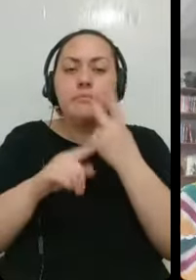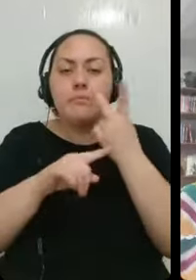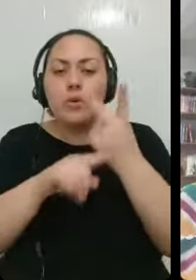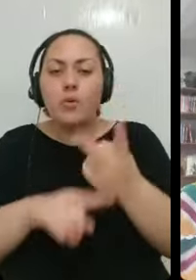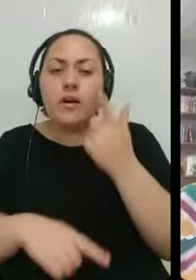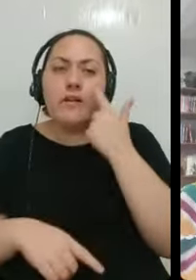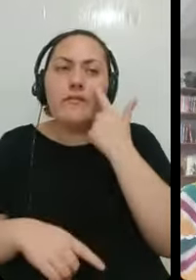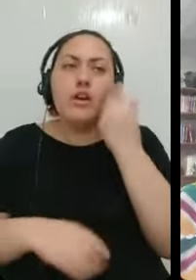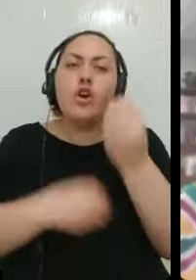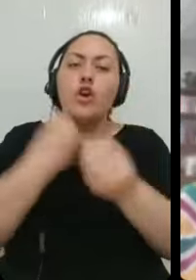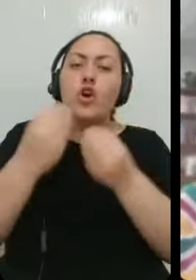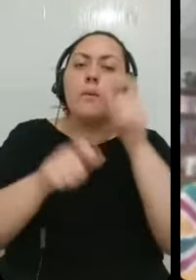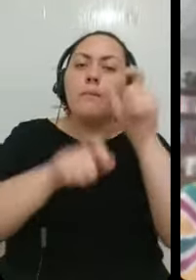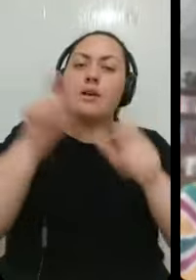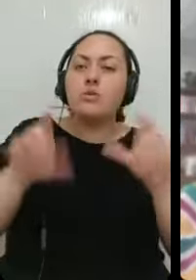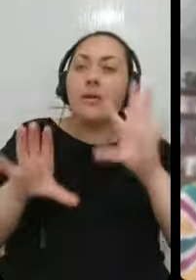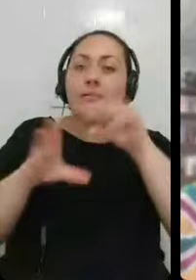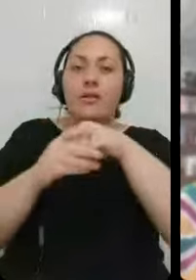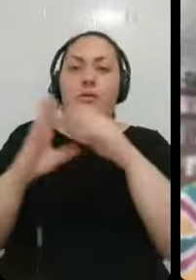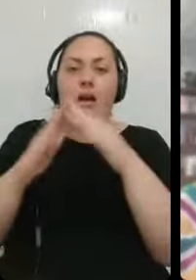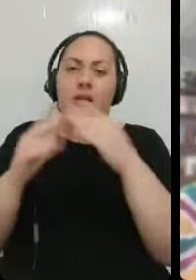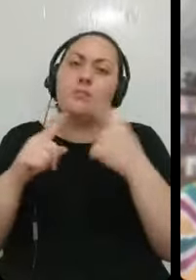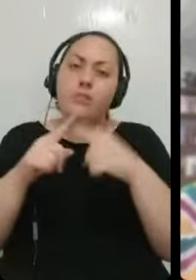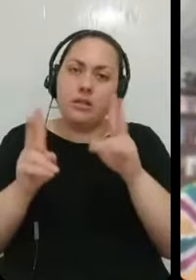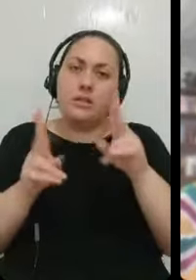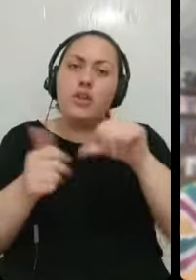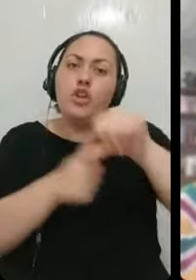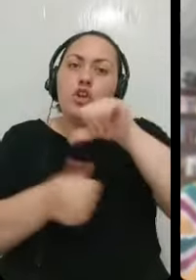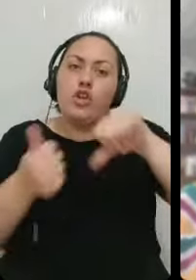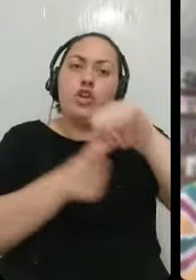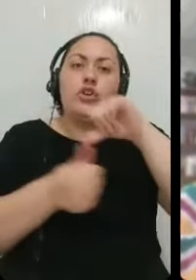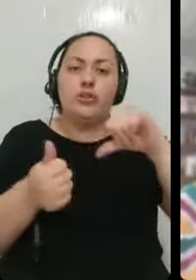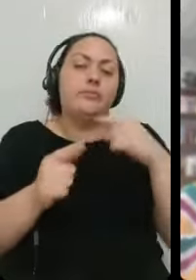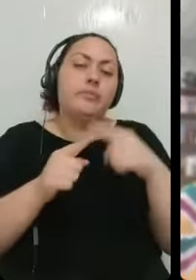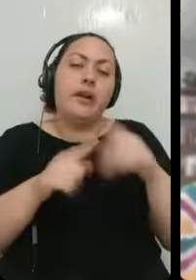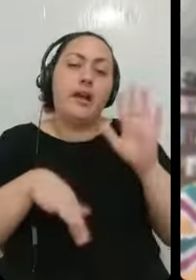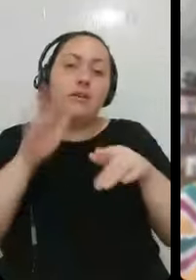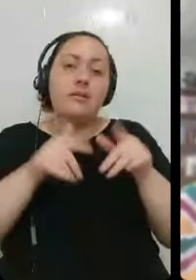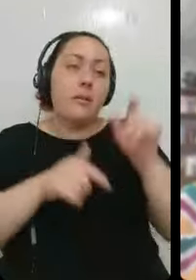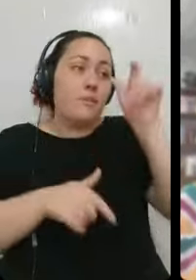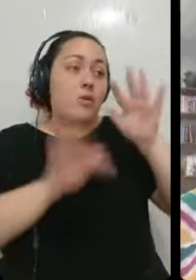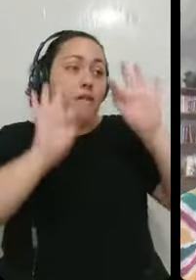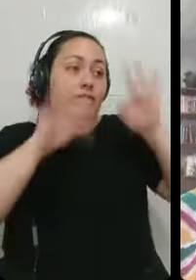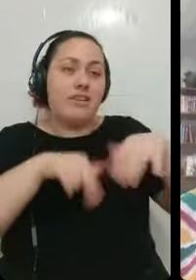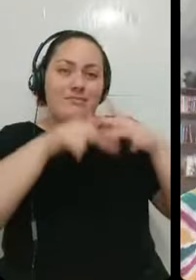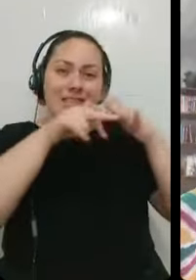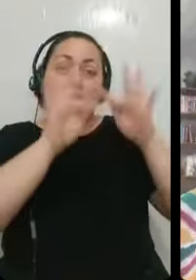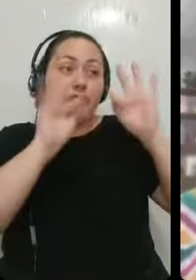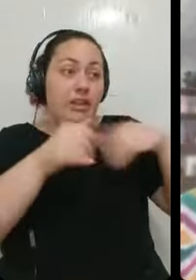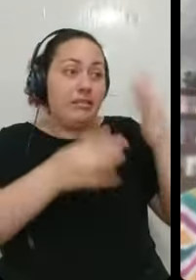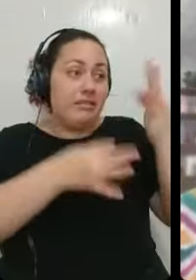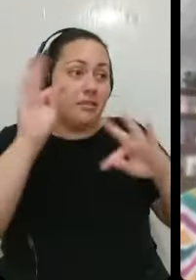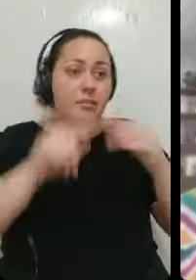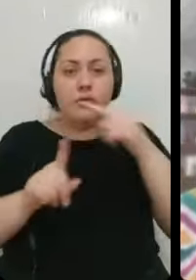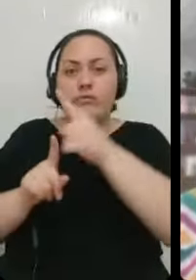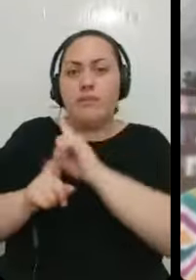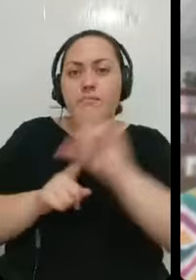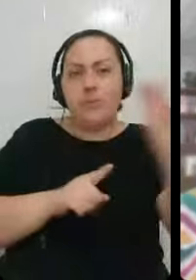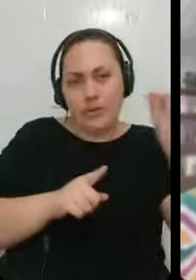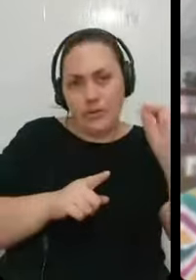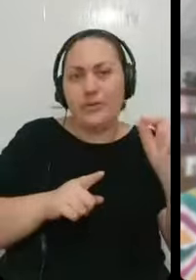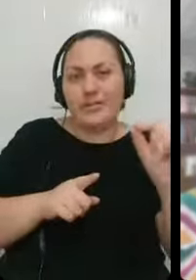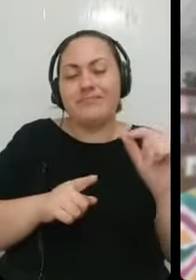os hóspedes, porque tem uma rotatividade, né, grande, né, termina o tratamento, né, em outros, a gente sempre está procurando saber quem